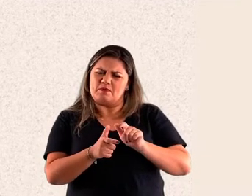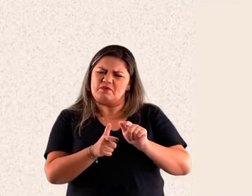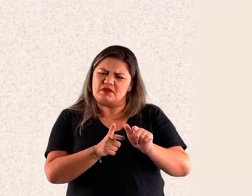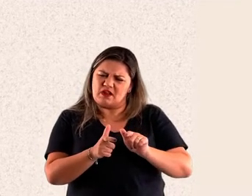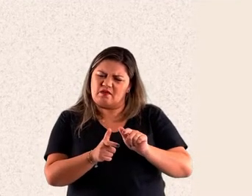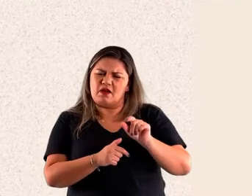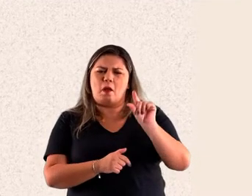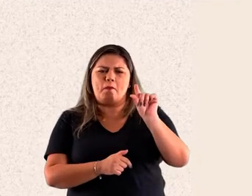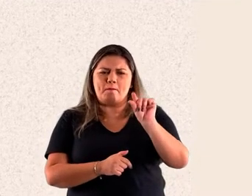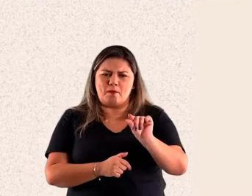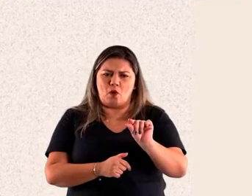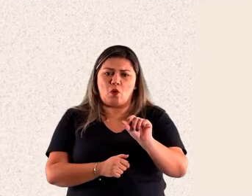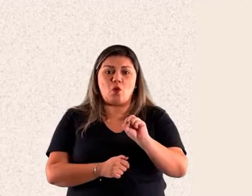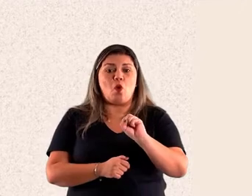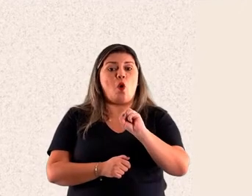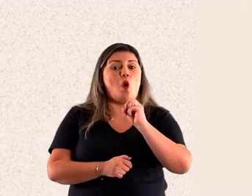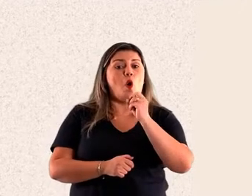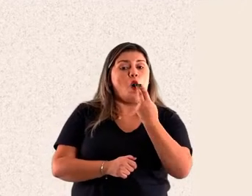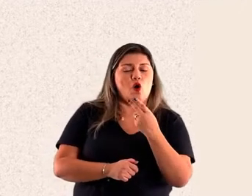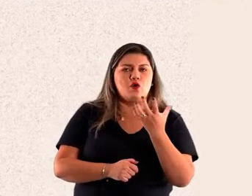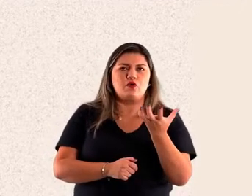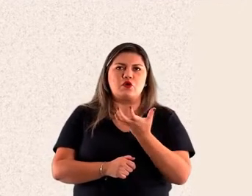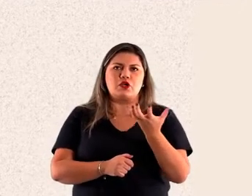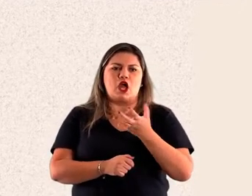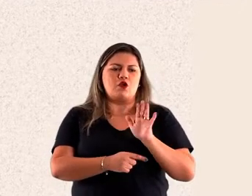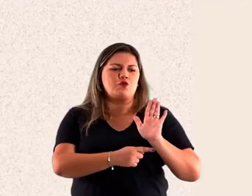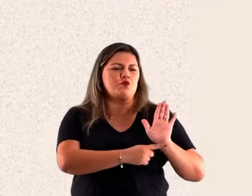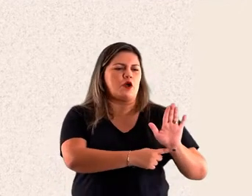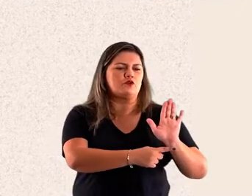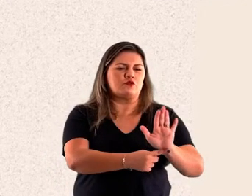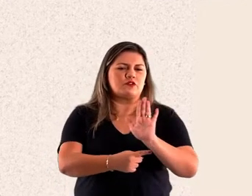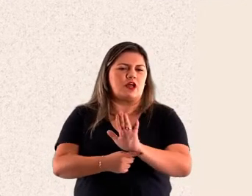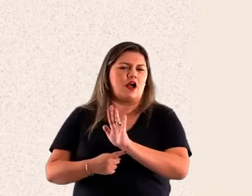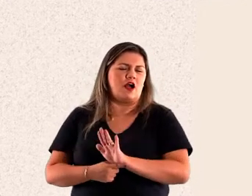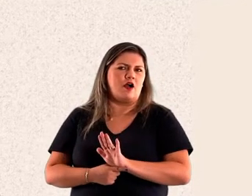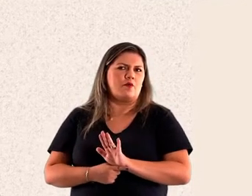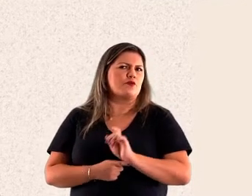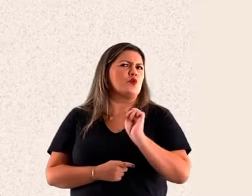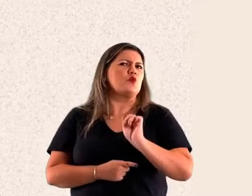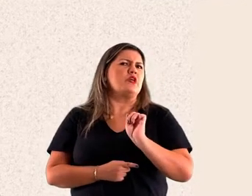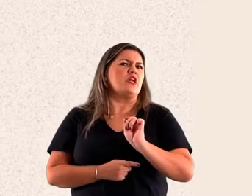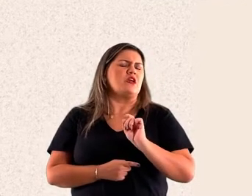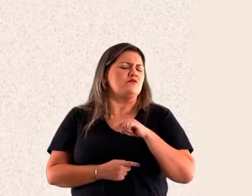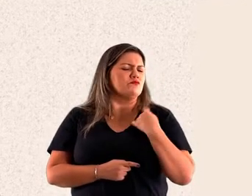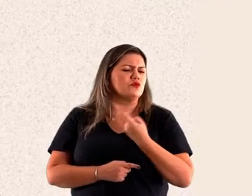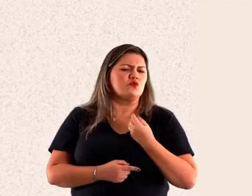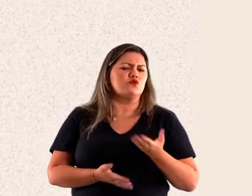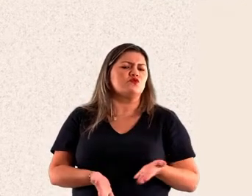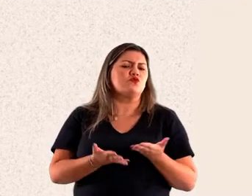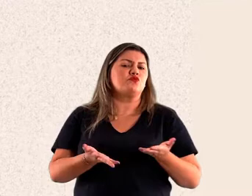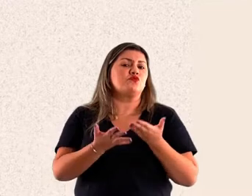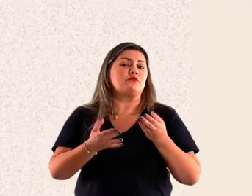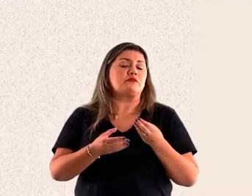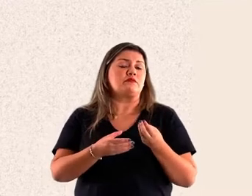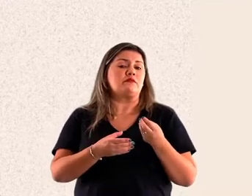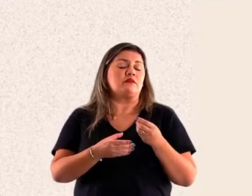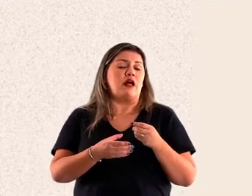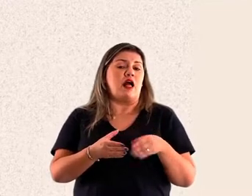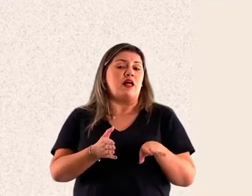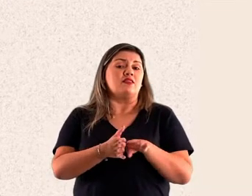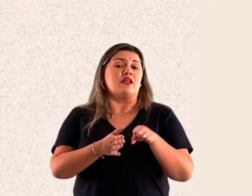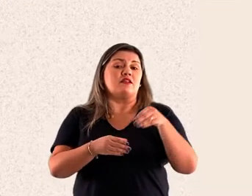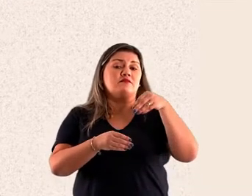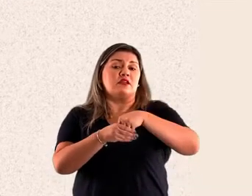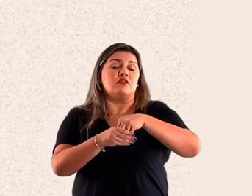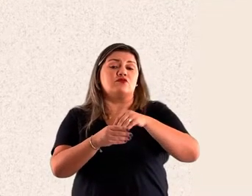para agir de uma forma colaborativa o que que nos movem inclusive do pão de vista a cerebral né